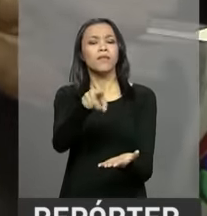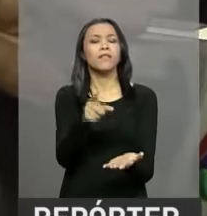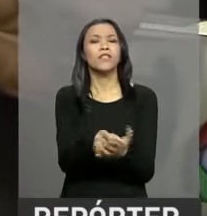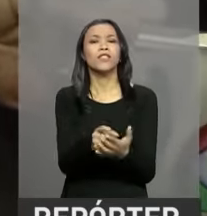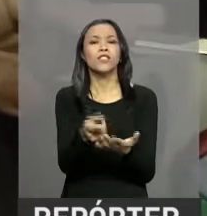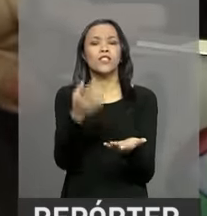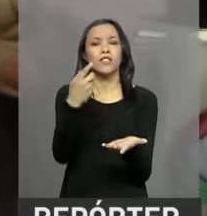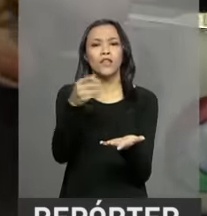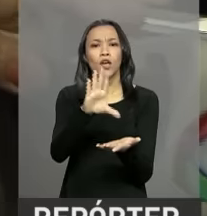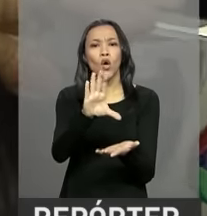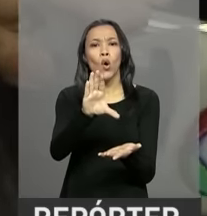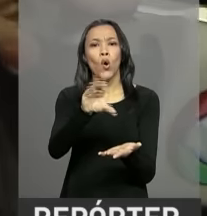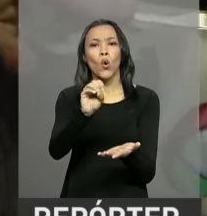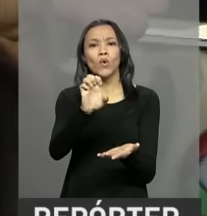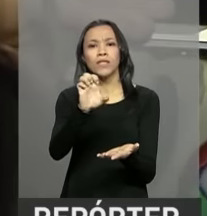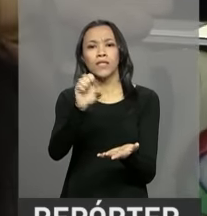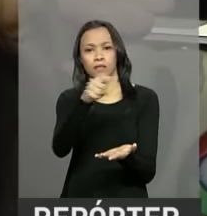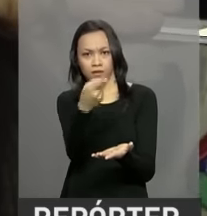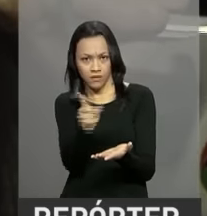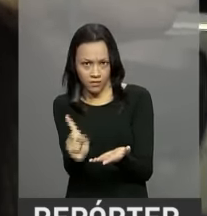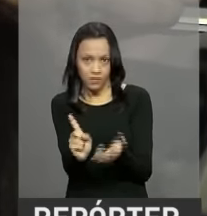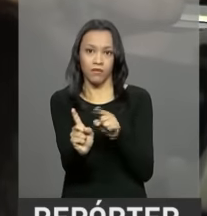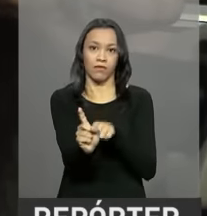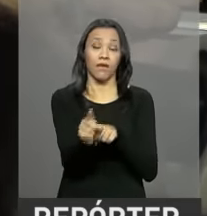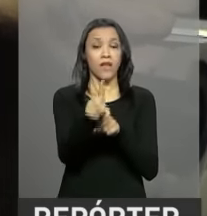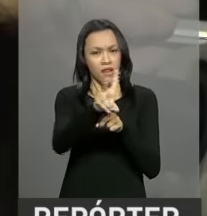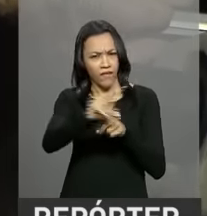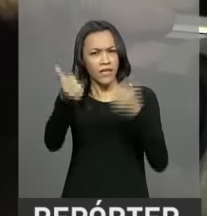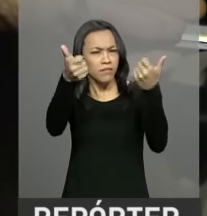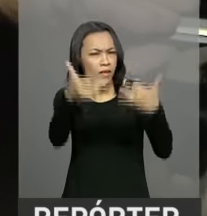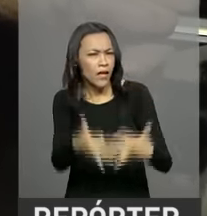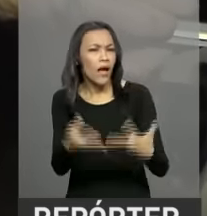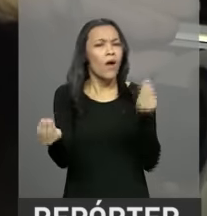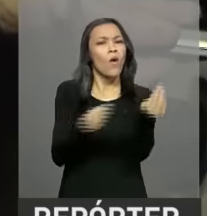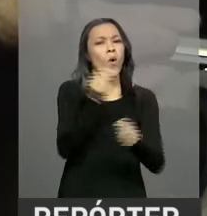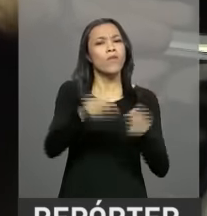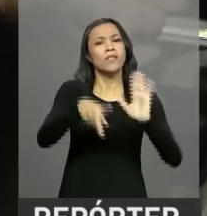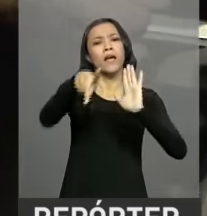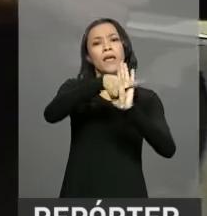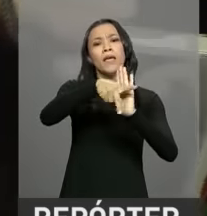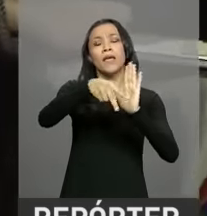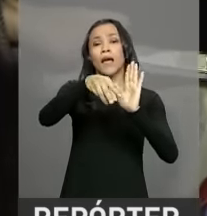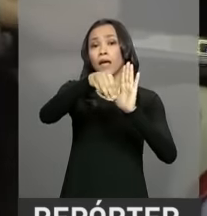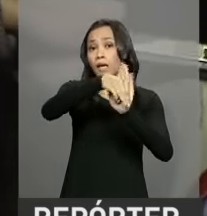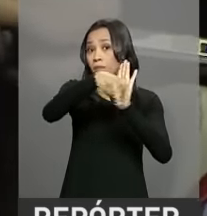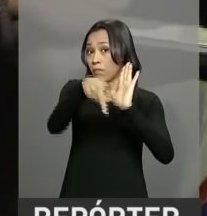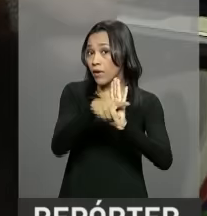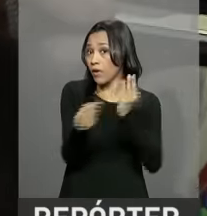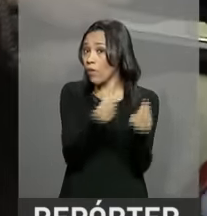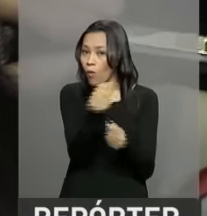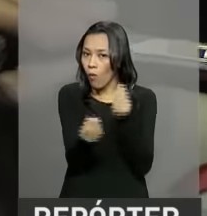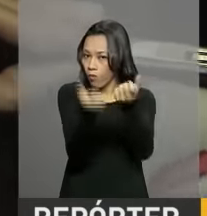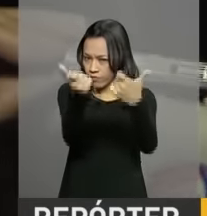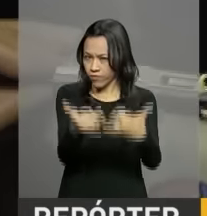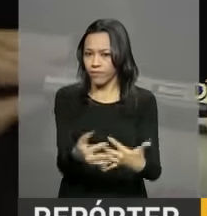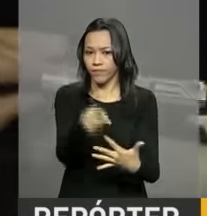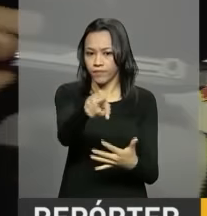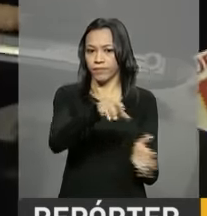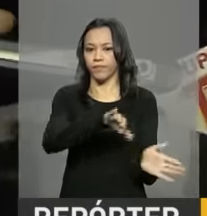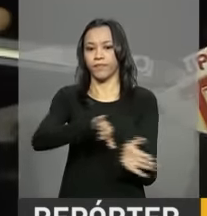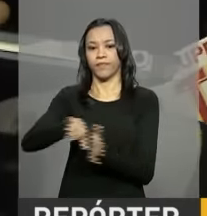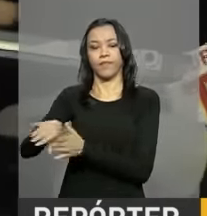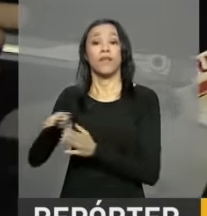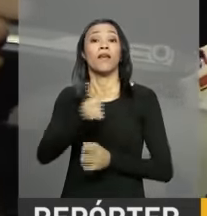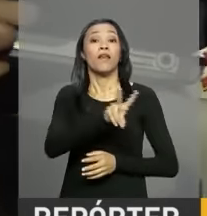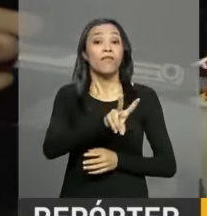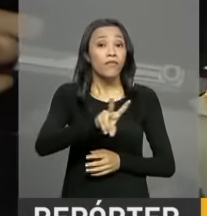privada o novo Ministro explica como será a medida provisória que vai regular as parcerias de investimento vamos desobstruir